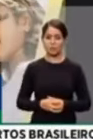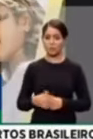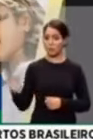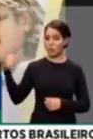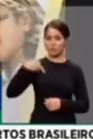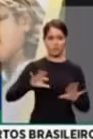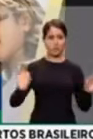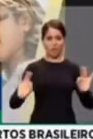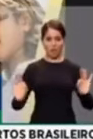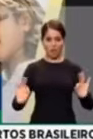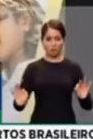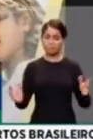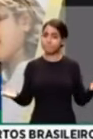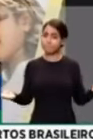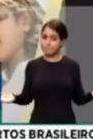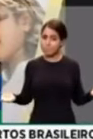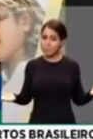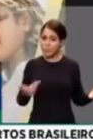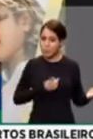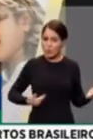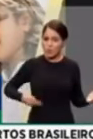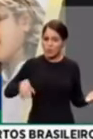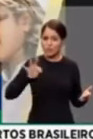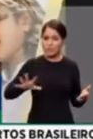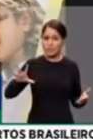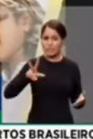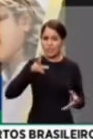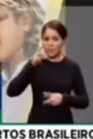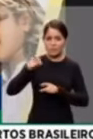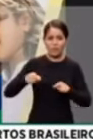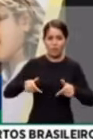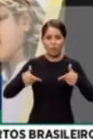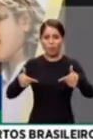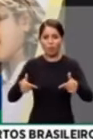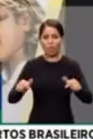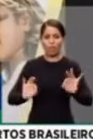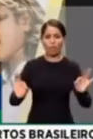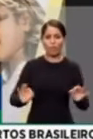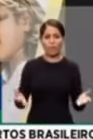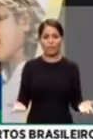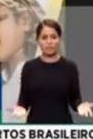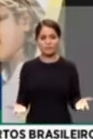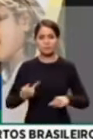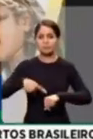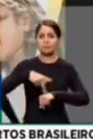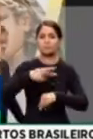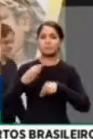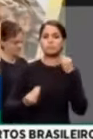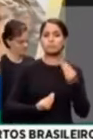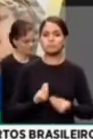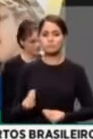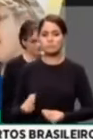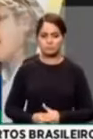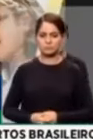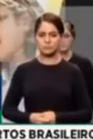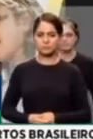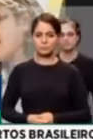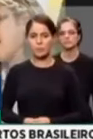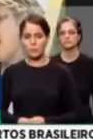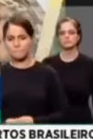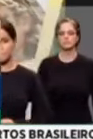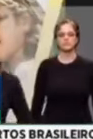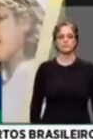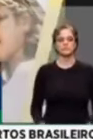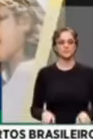não desenvolver esforços ao lado das entidades sanitárias do país, ao lado da Organização Mundial de